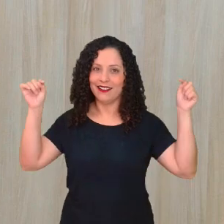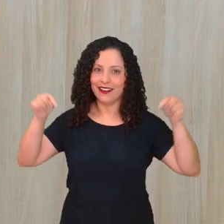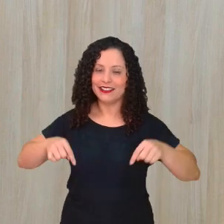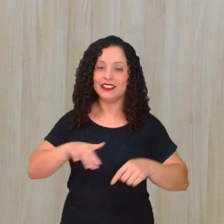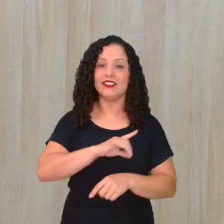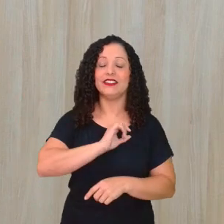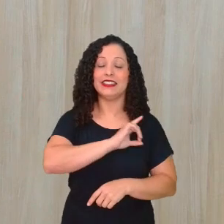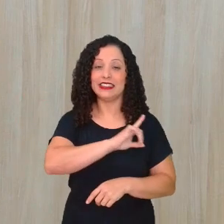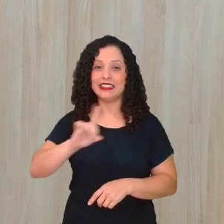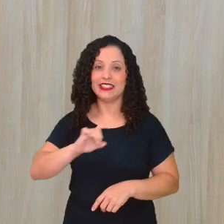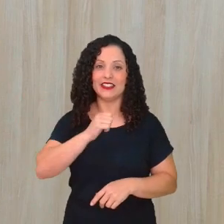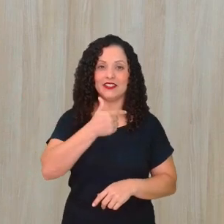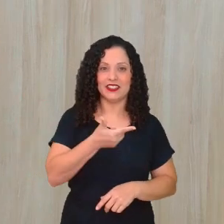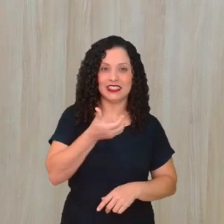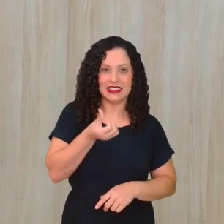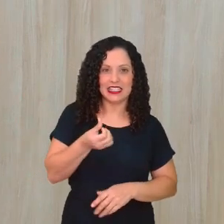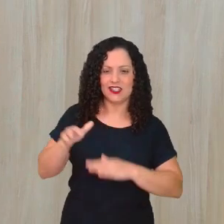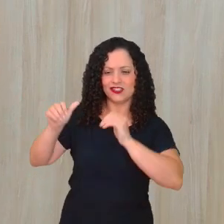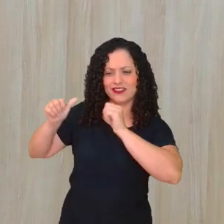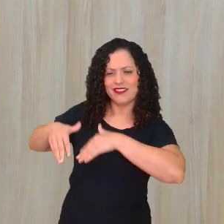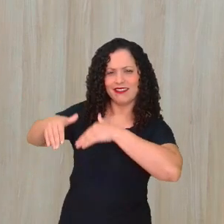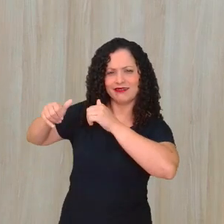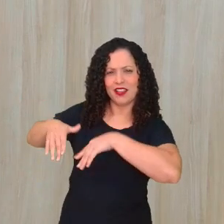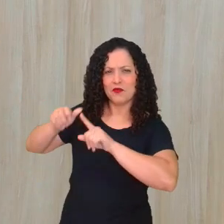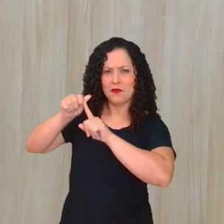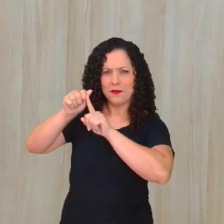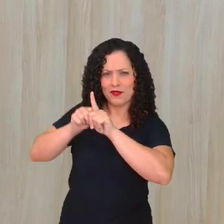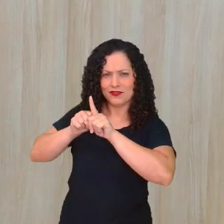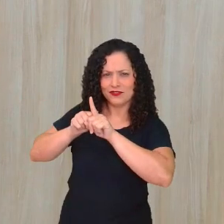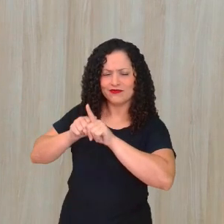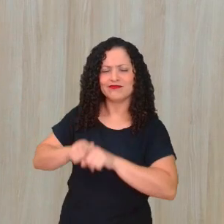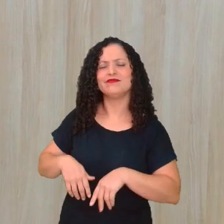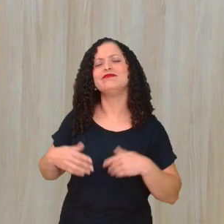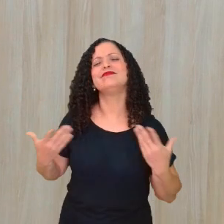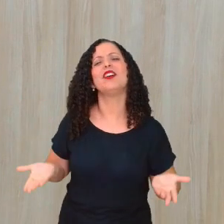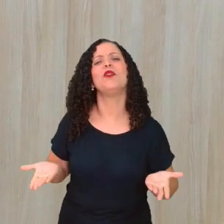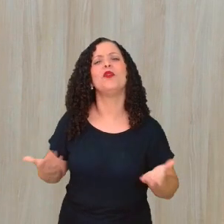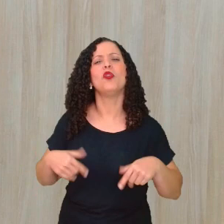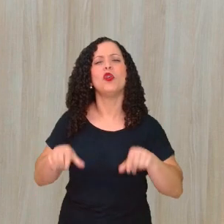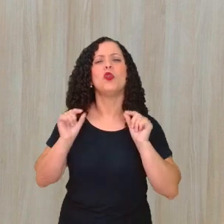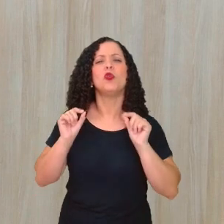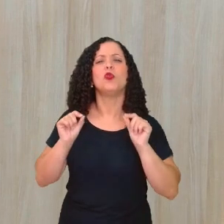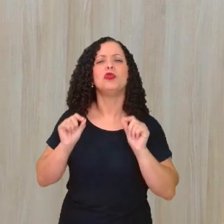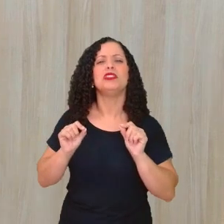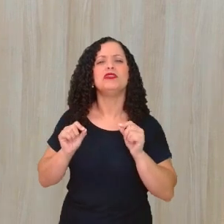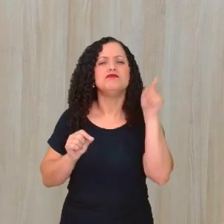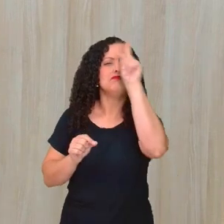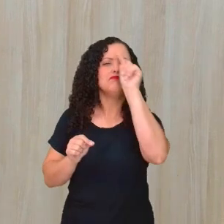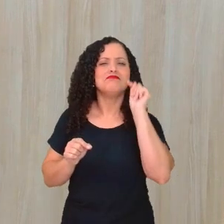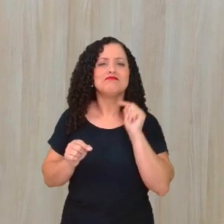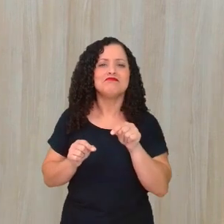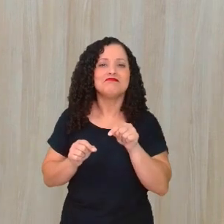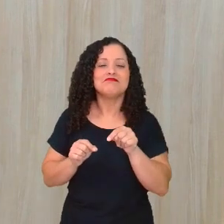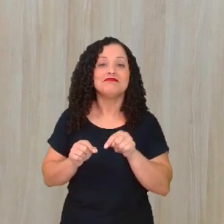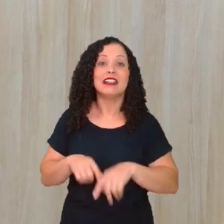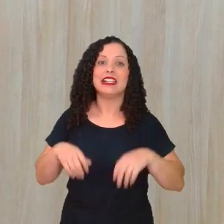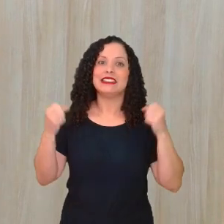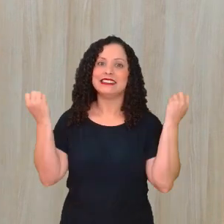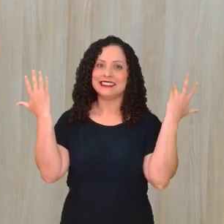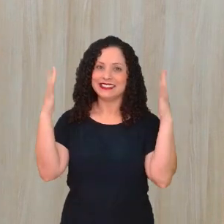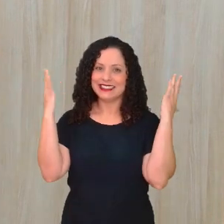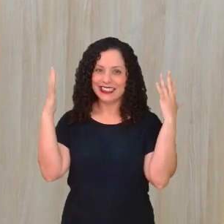dia 26 de setembro, professor Luciano. E 26 de setembro, né, a gente